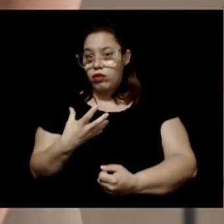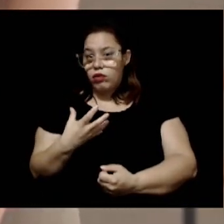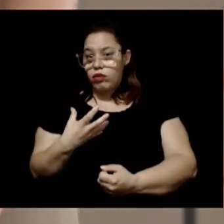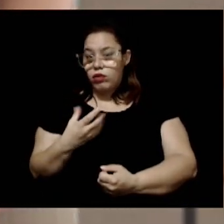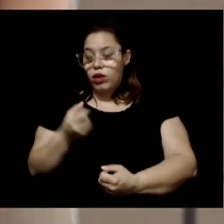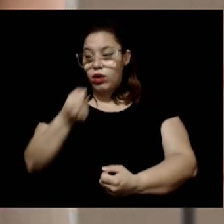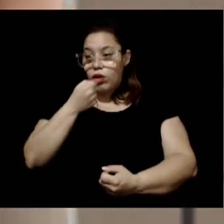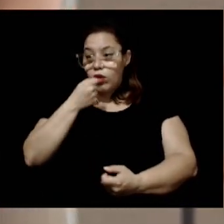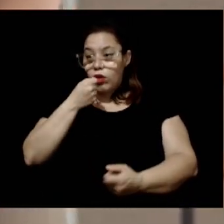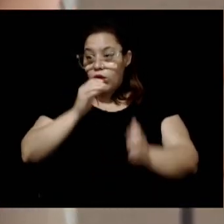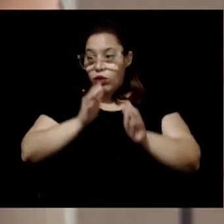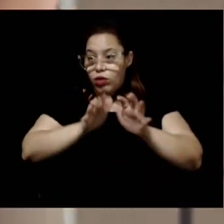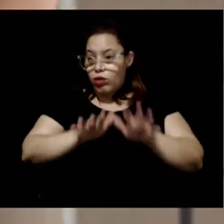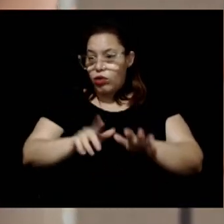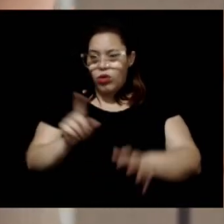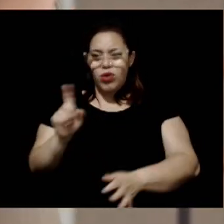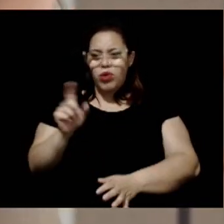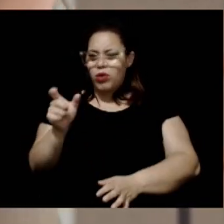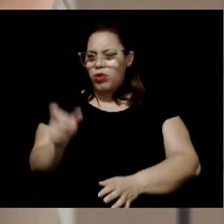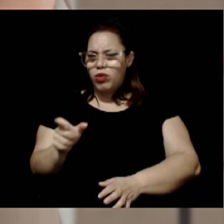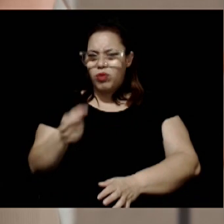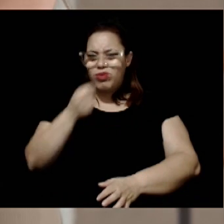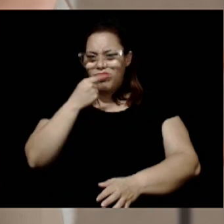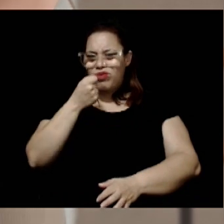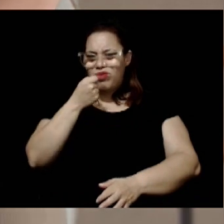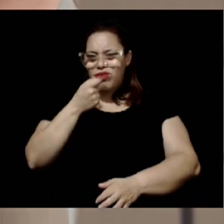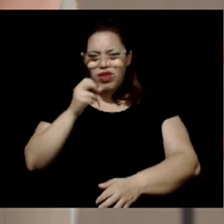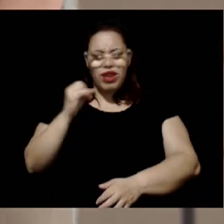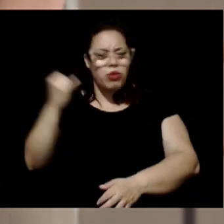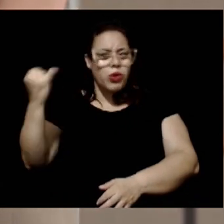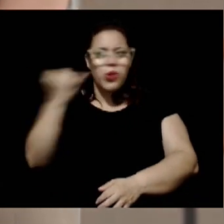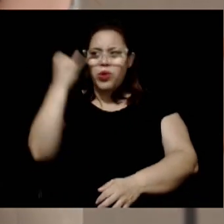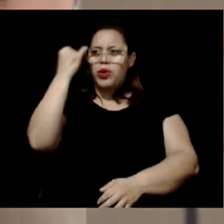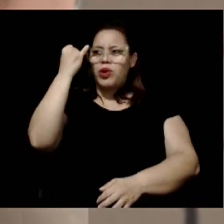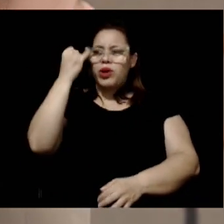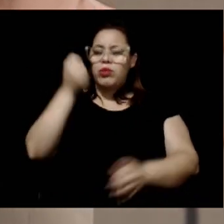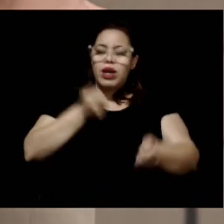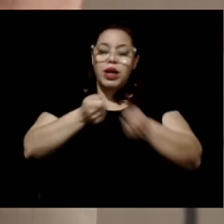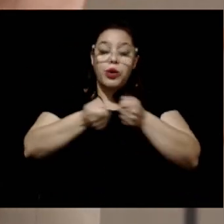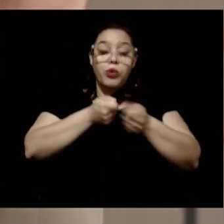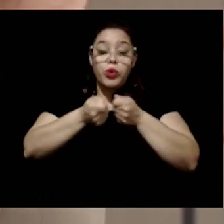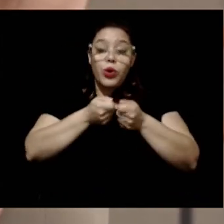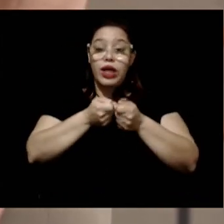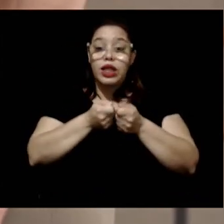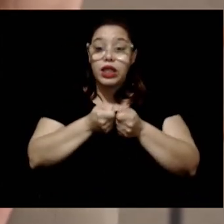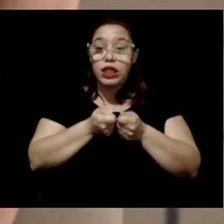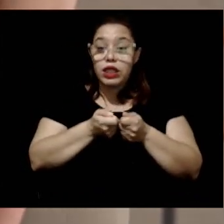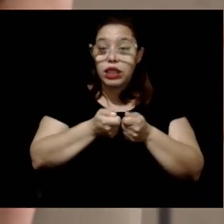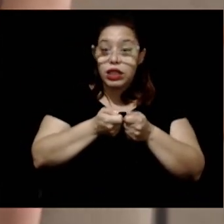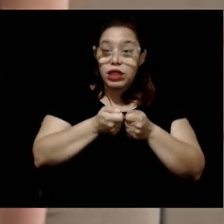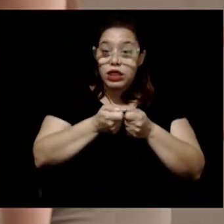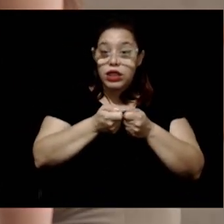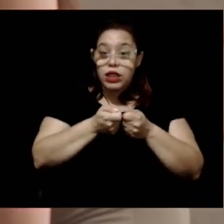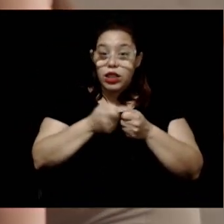Outras não. O remédio é fundamental para esse controle. Então, quando eu falo de doença crônica, isso não vale só para